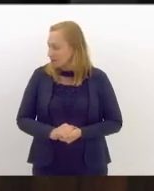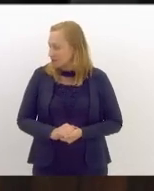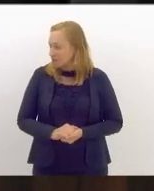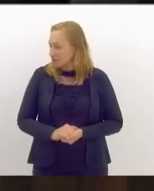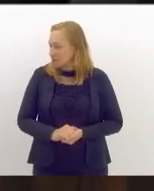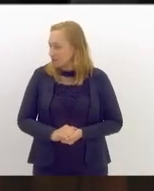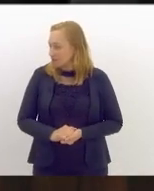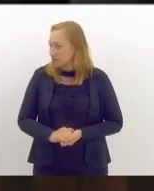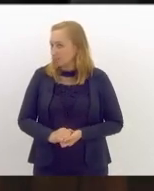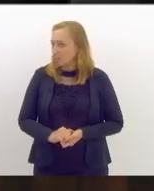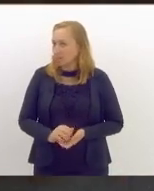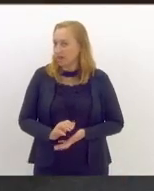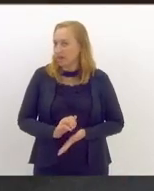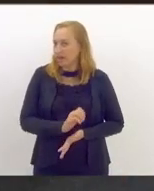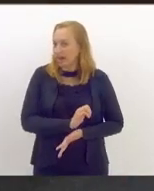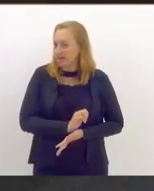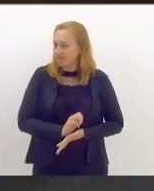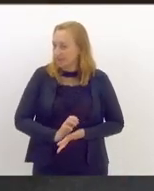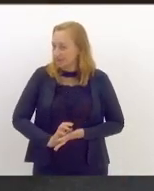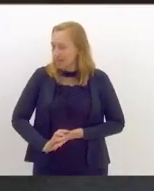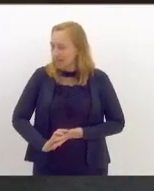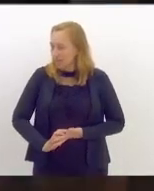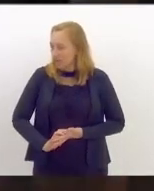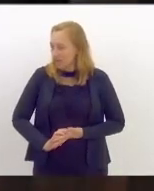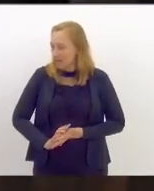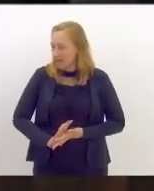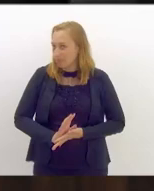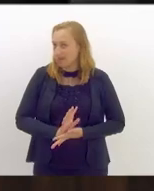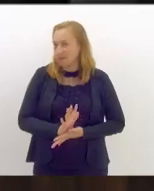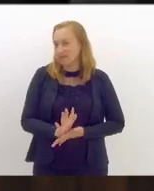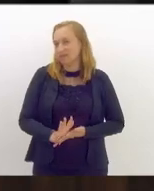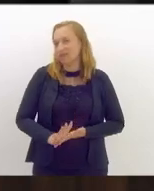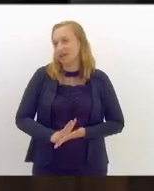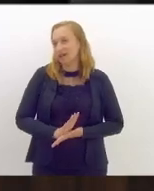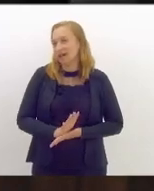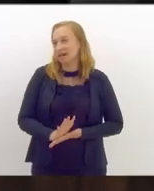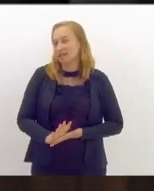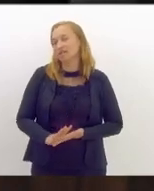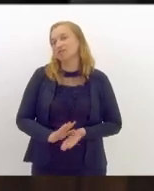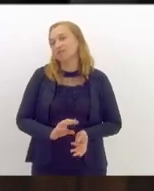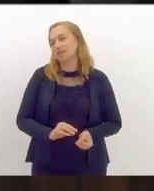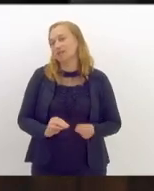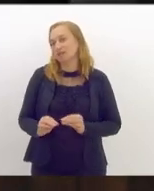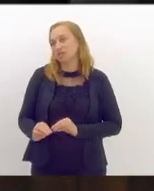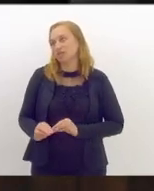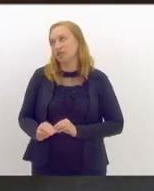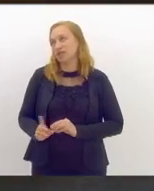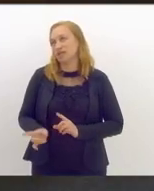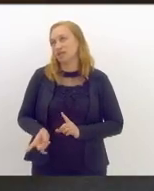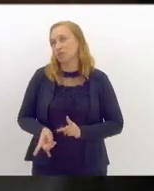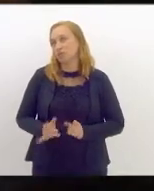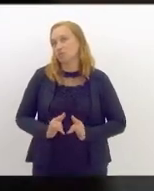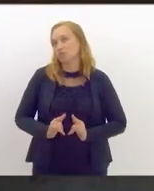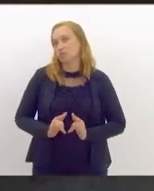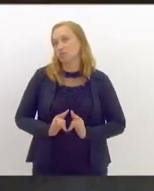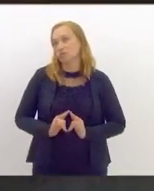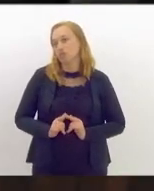emendas tem uma Emenda Ok